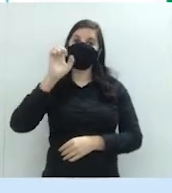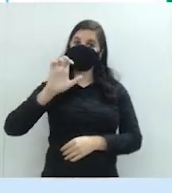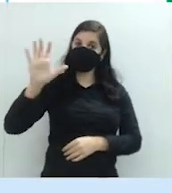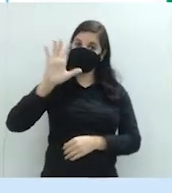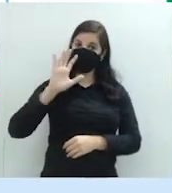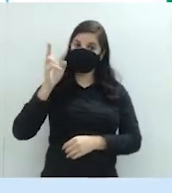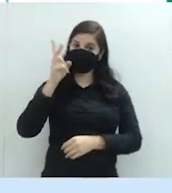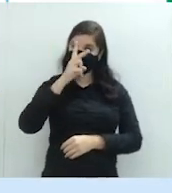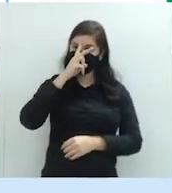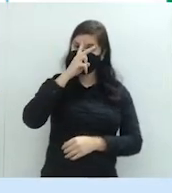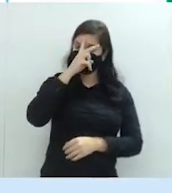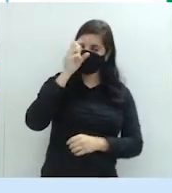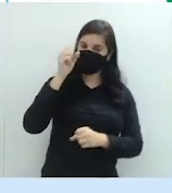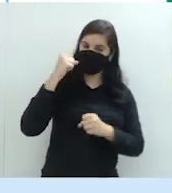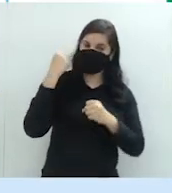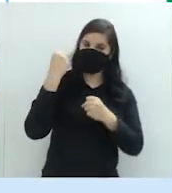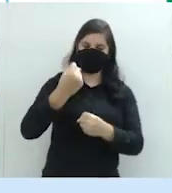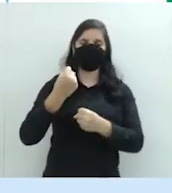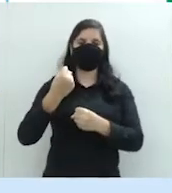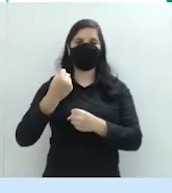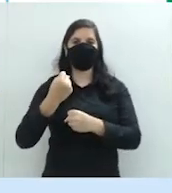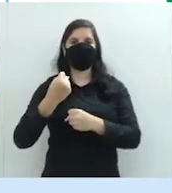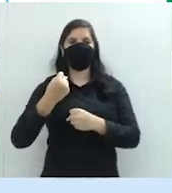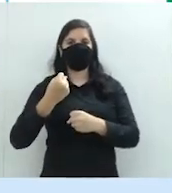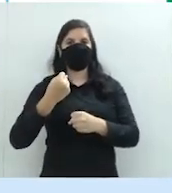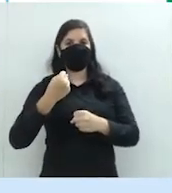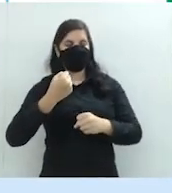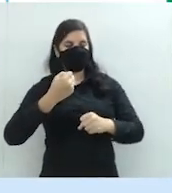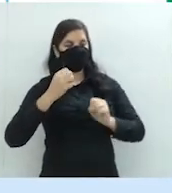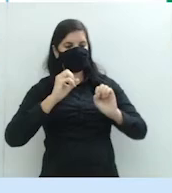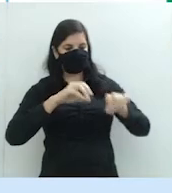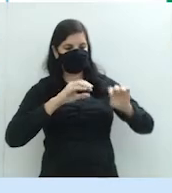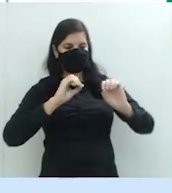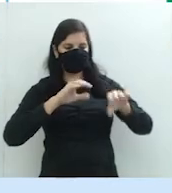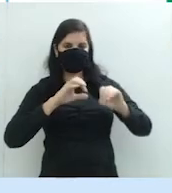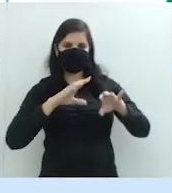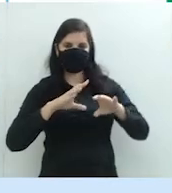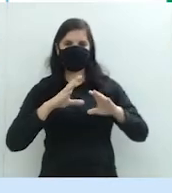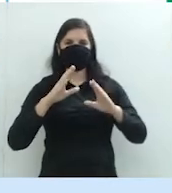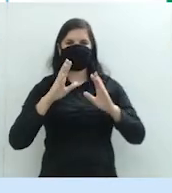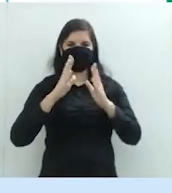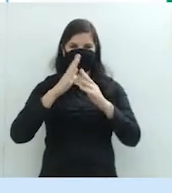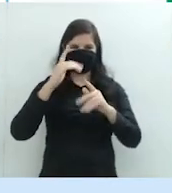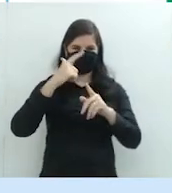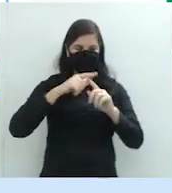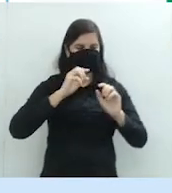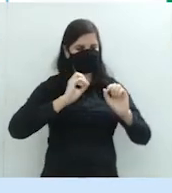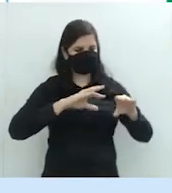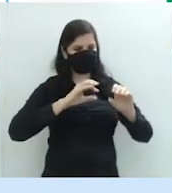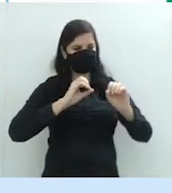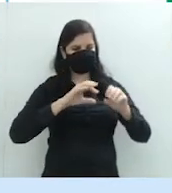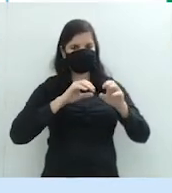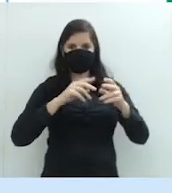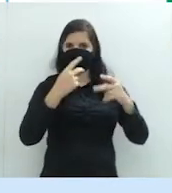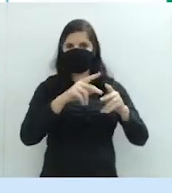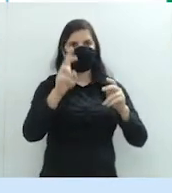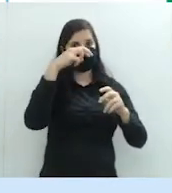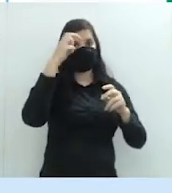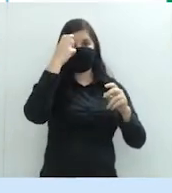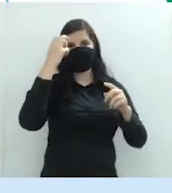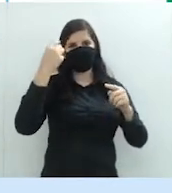o quê? Implantar uma cultura, né, de evangelização que contrariavam o quê? A sua